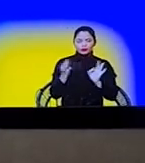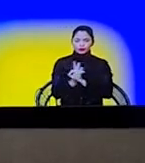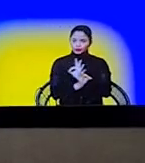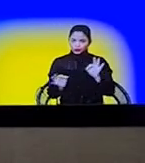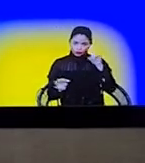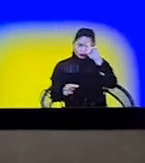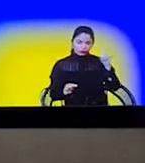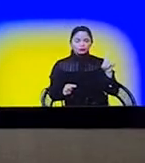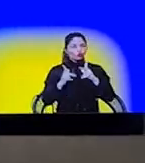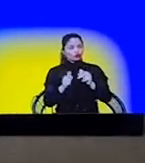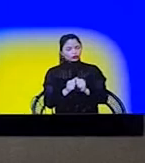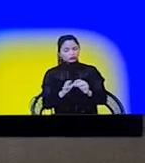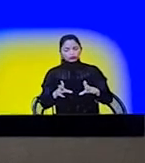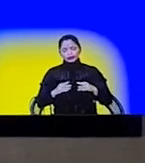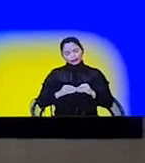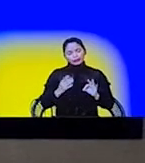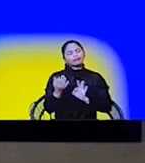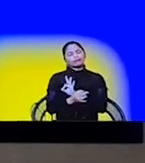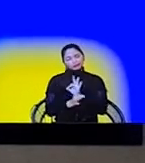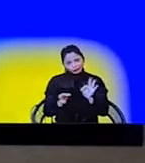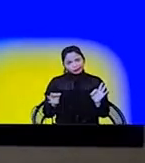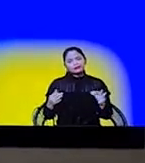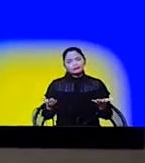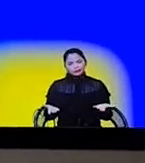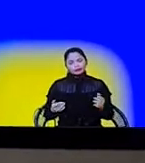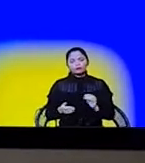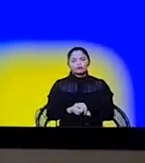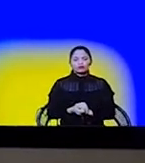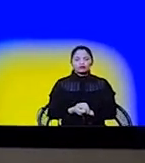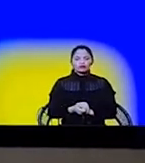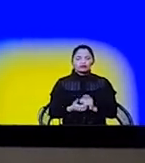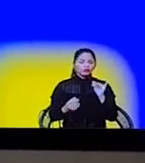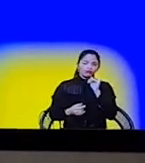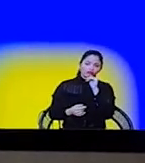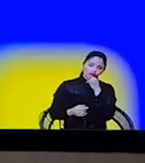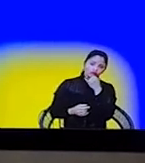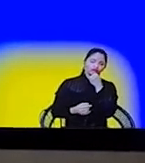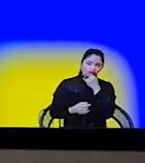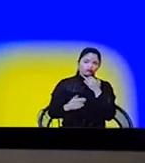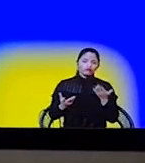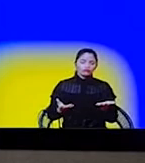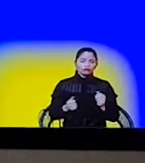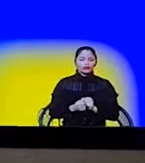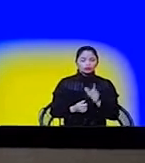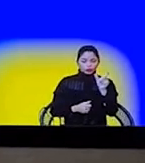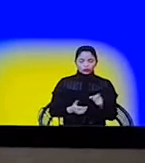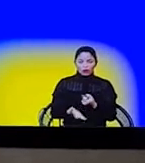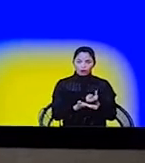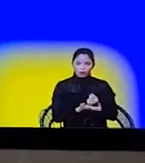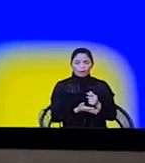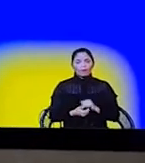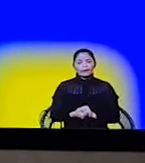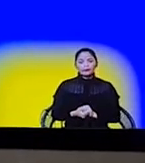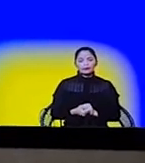Crianças e todas as coleguinhas dela recebeu os presentes. É muito frustrante sobre o ponto de vista de consumidor, concorda?